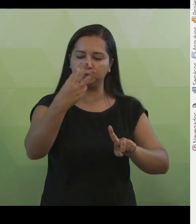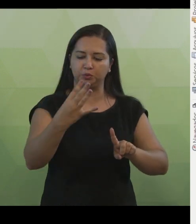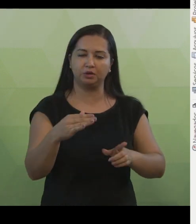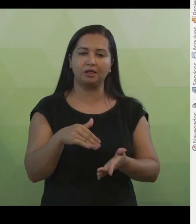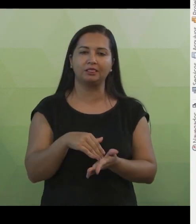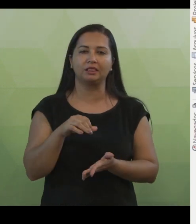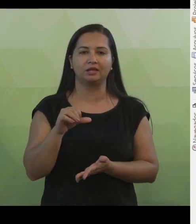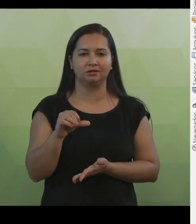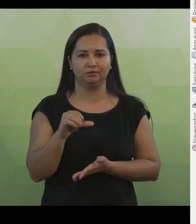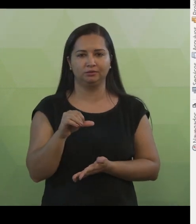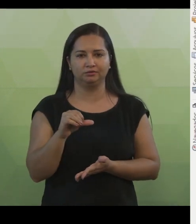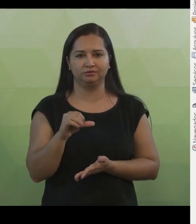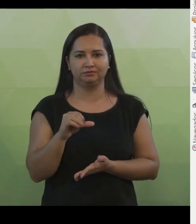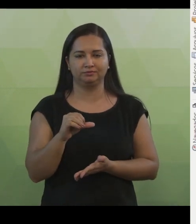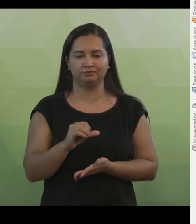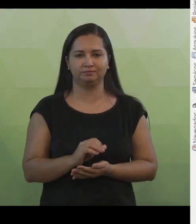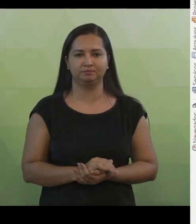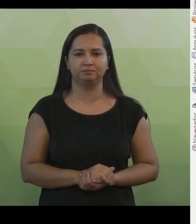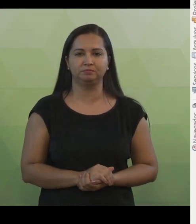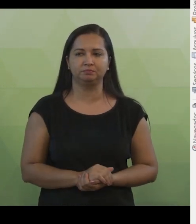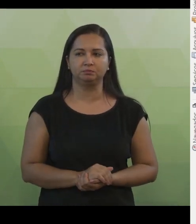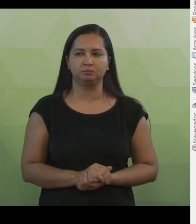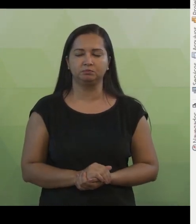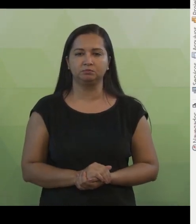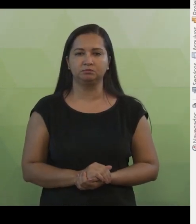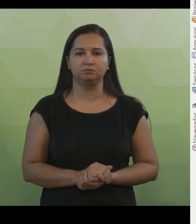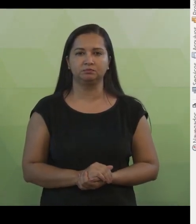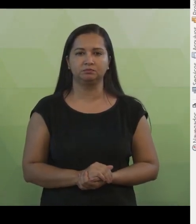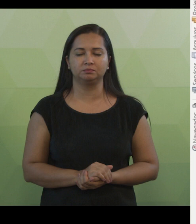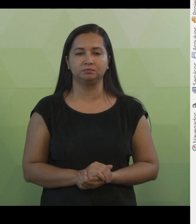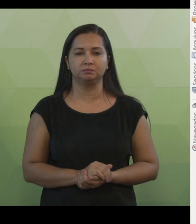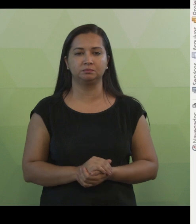de impressão. E aqui eu vou fazer um alce